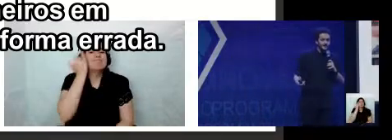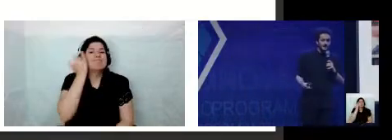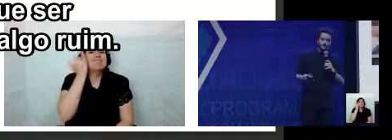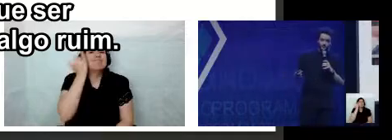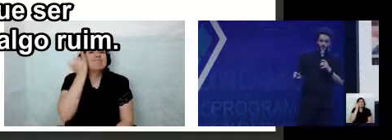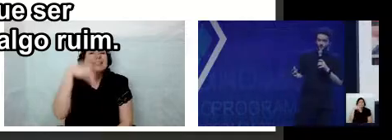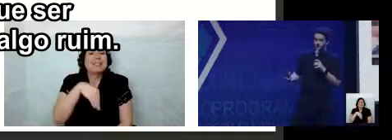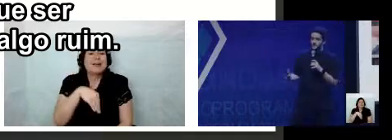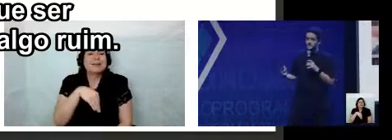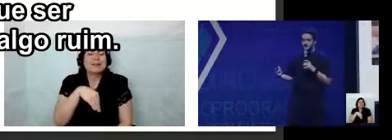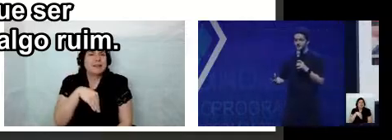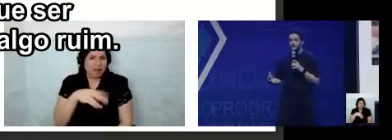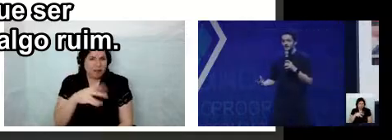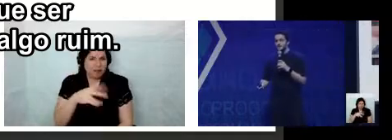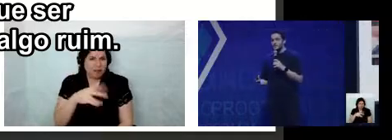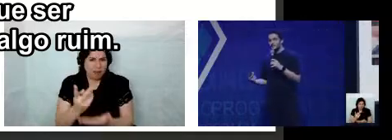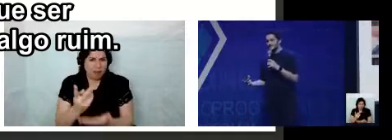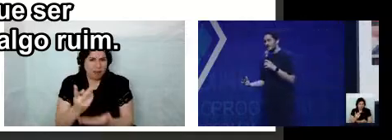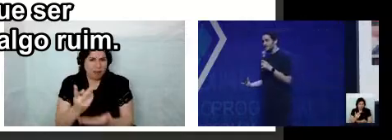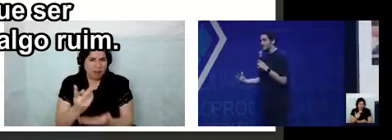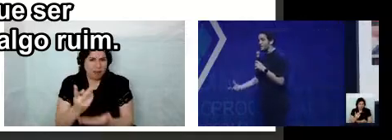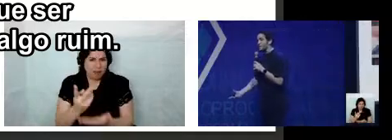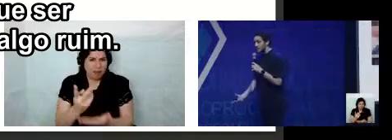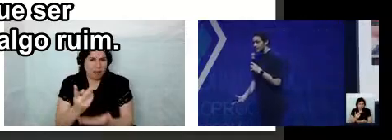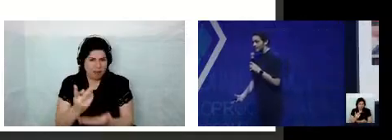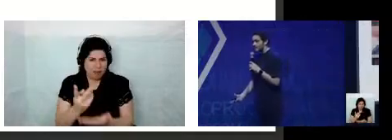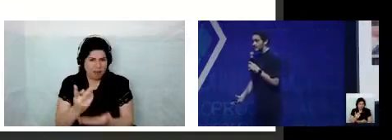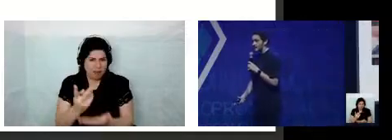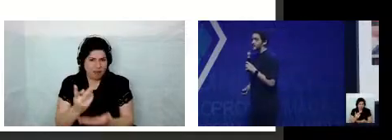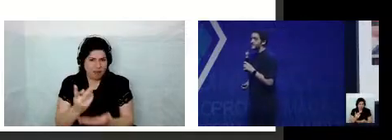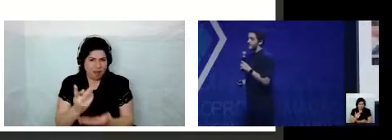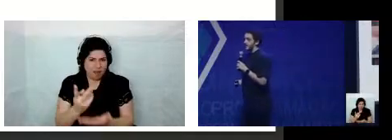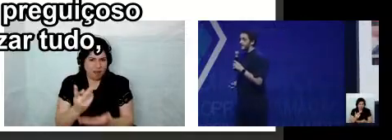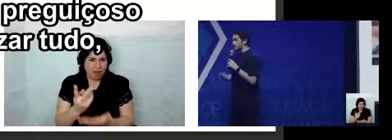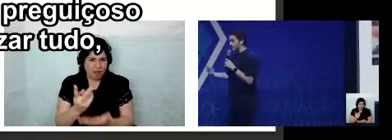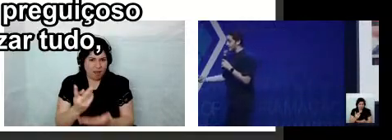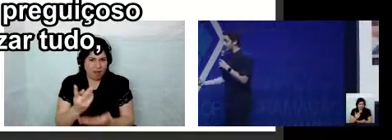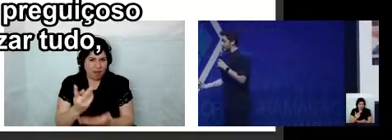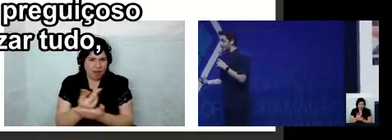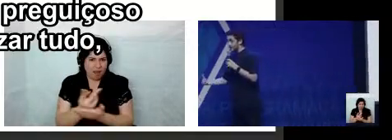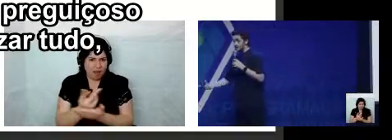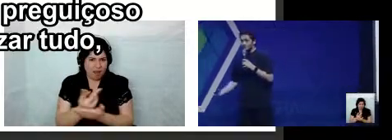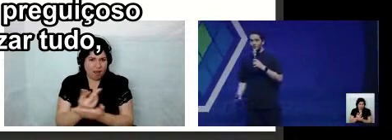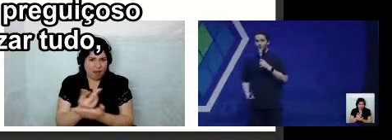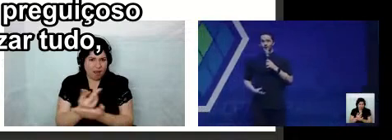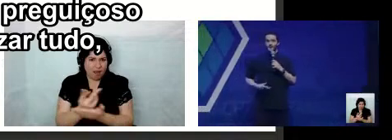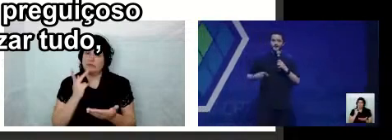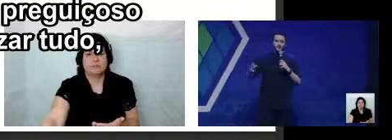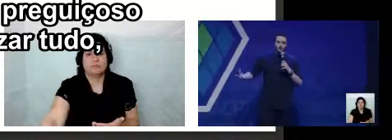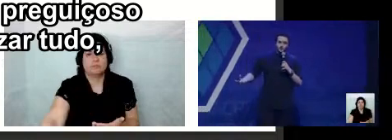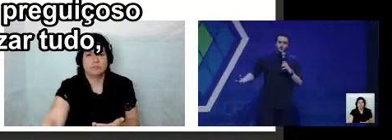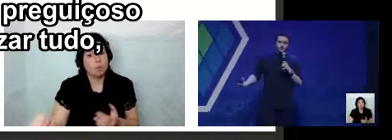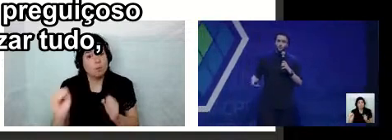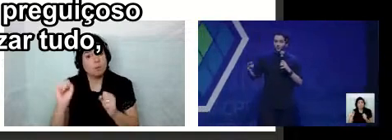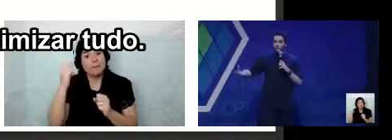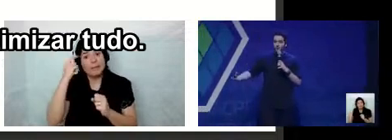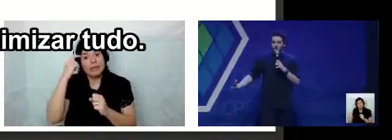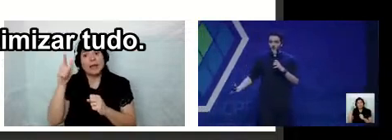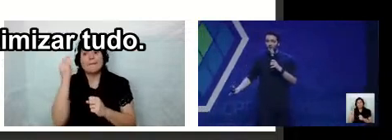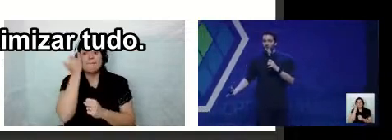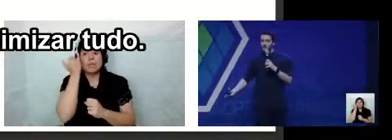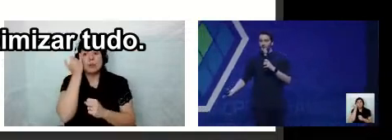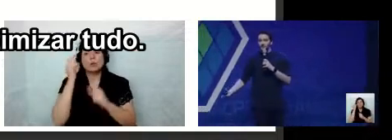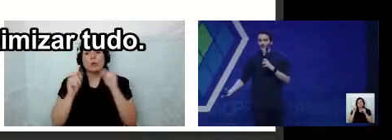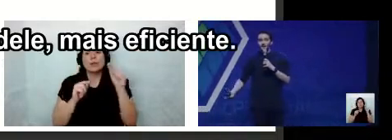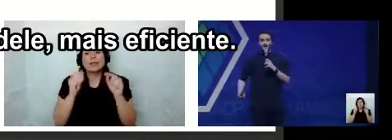forma errada. Tá? Então, não estou dizendo que ser preguiçoso é necessariamente algo ruim. Né? Então, a gente pode interpretar o preguiçoso como um cara que tenta otimizar tudo, como um